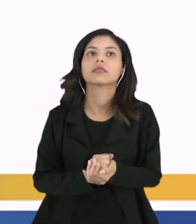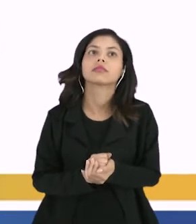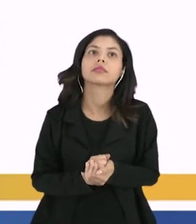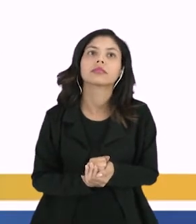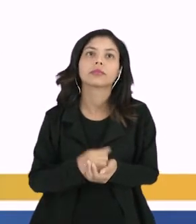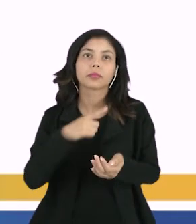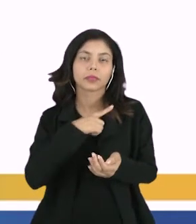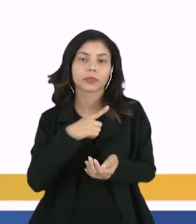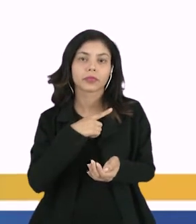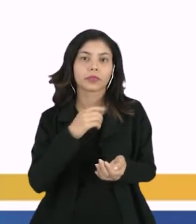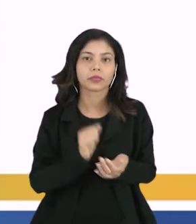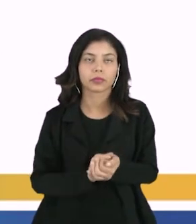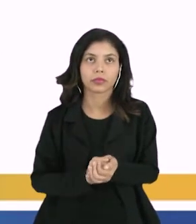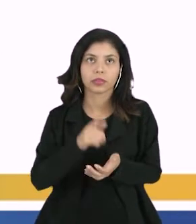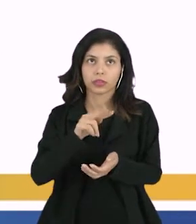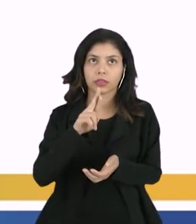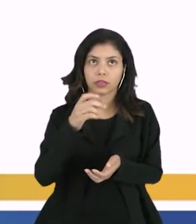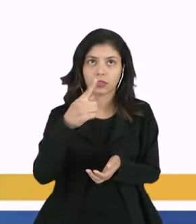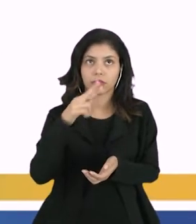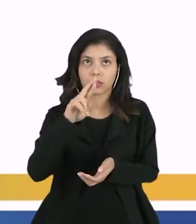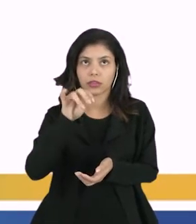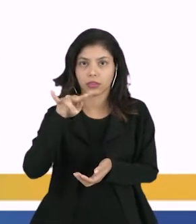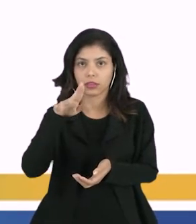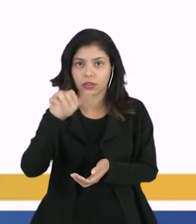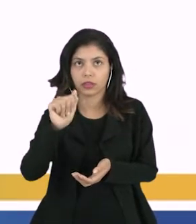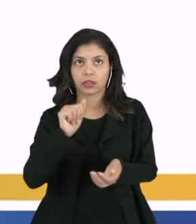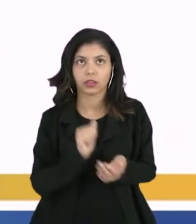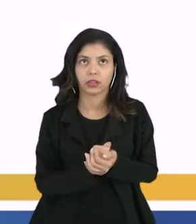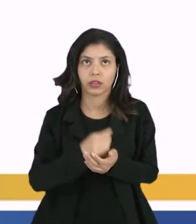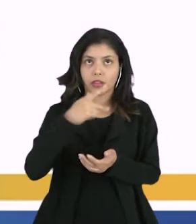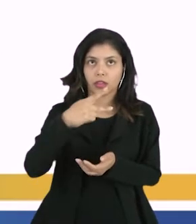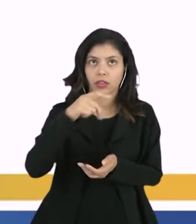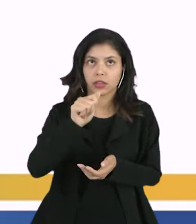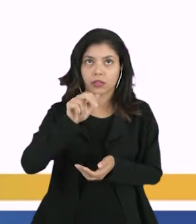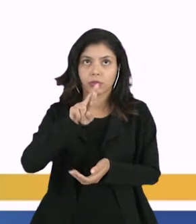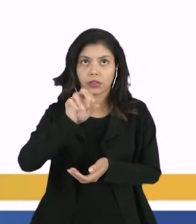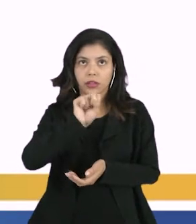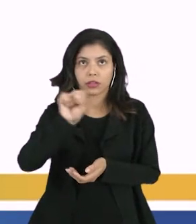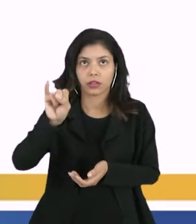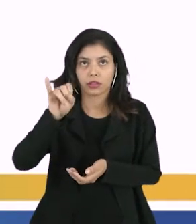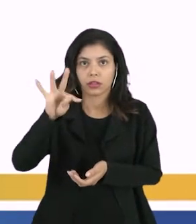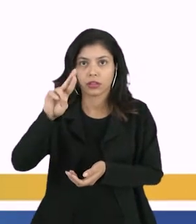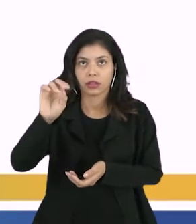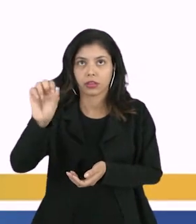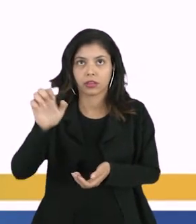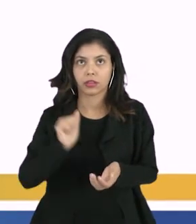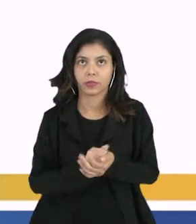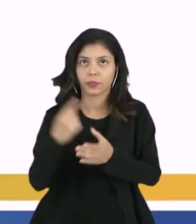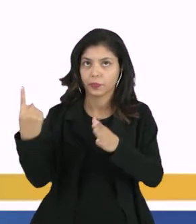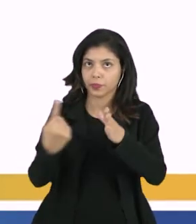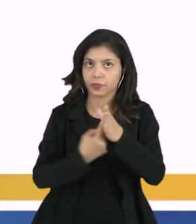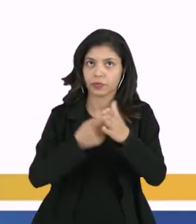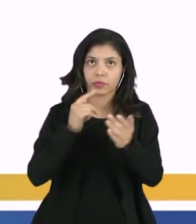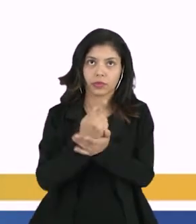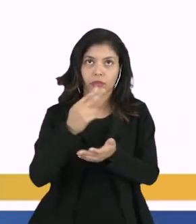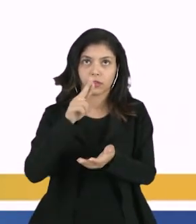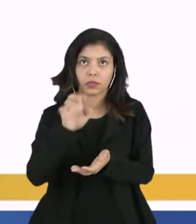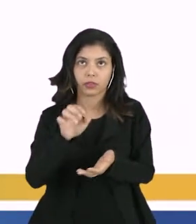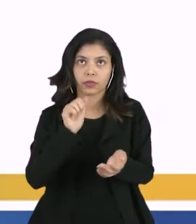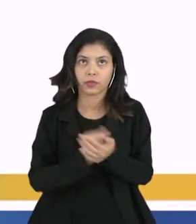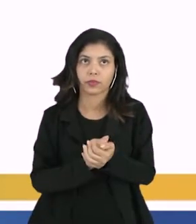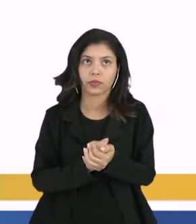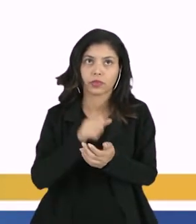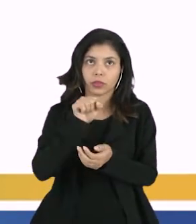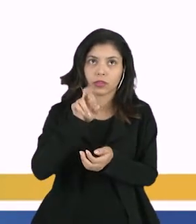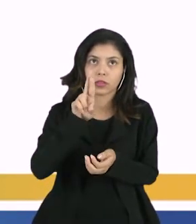E aí nós temos a derivação parasintética ou parasintese, que seria a inclusão de um prefixo e de